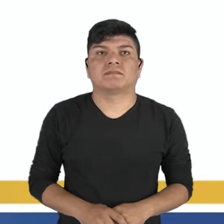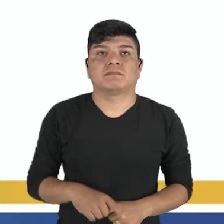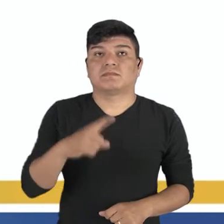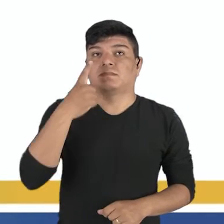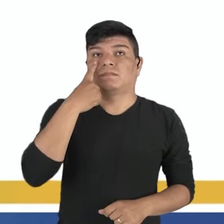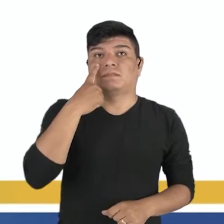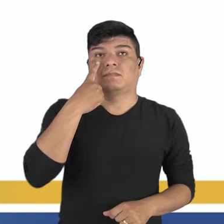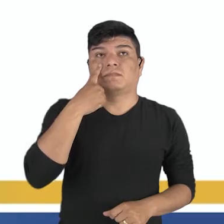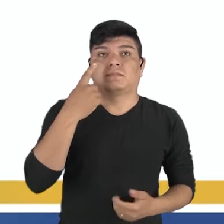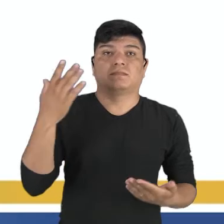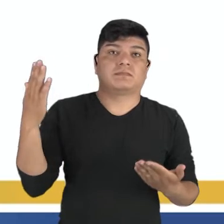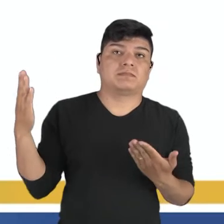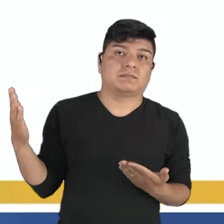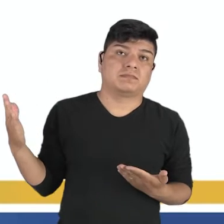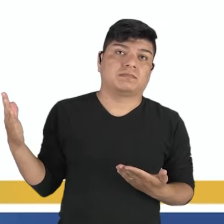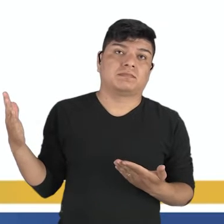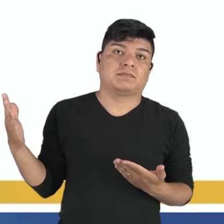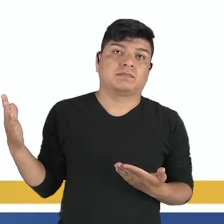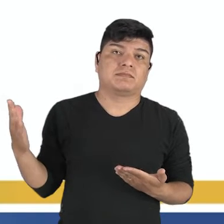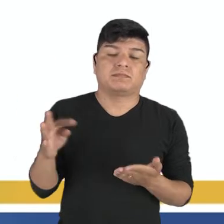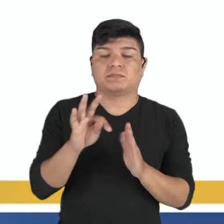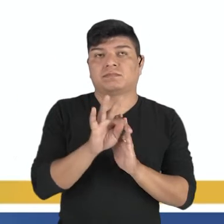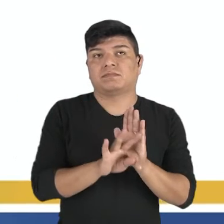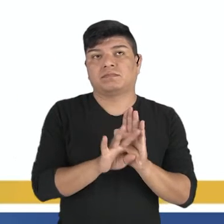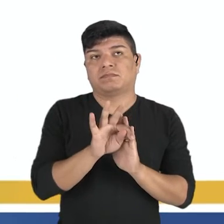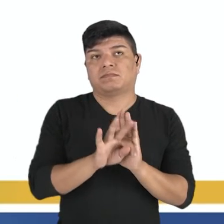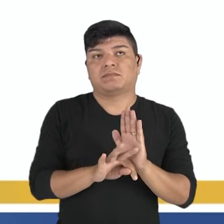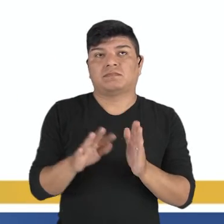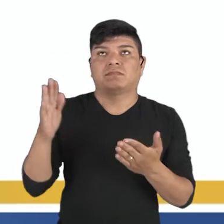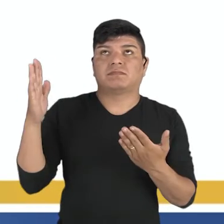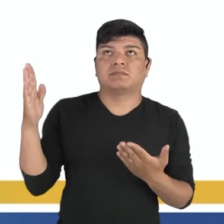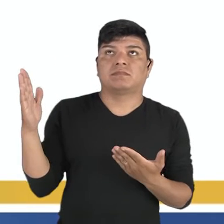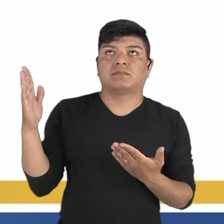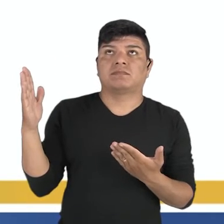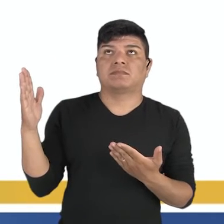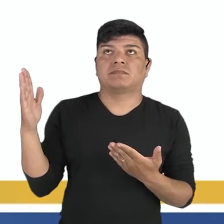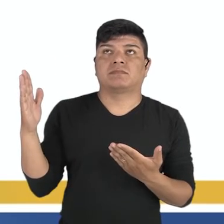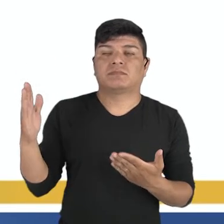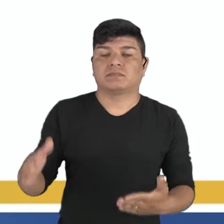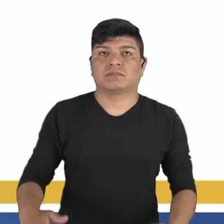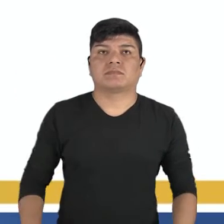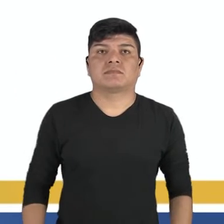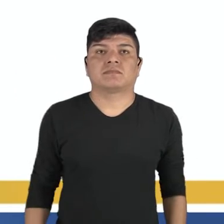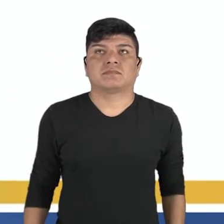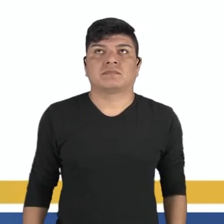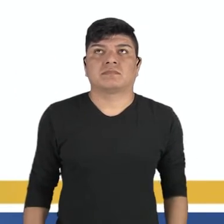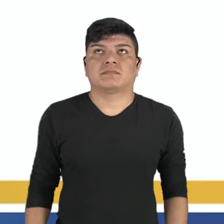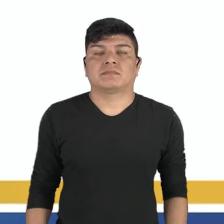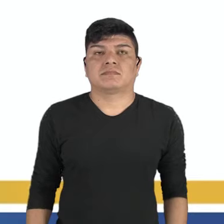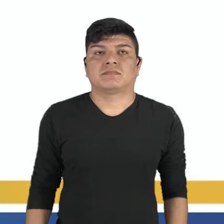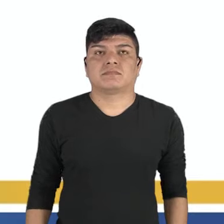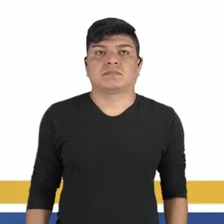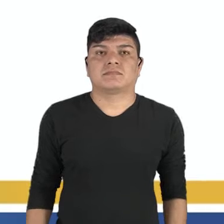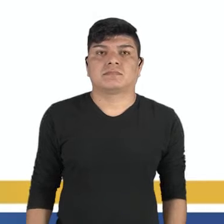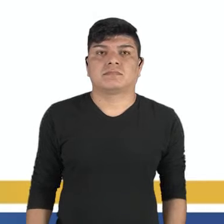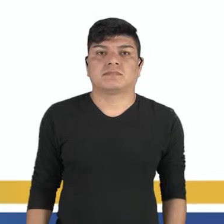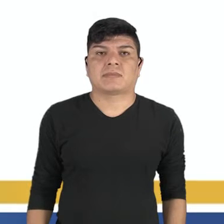Olha só, esse textinho, gente, grow long, strong